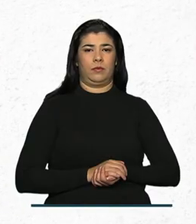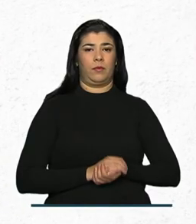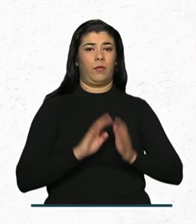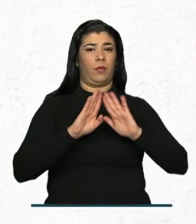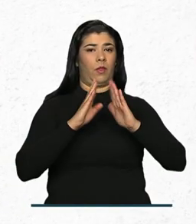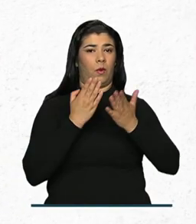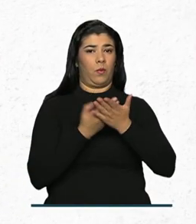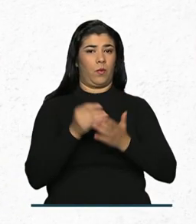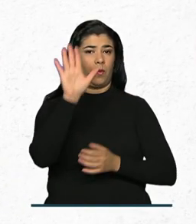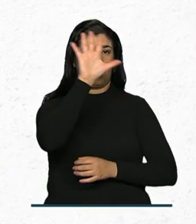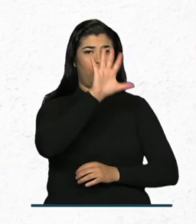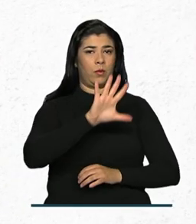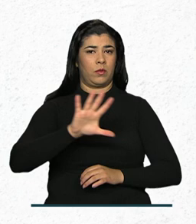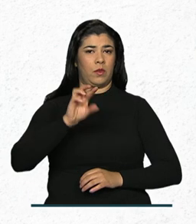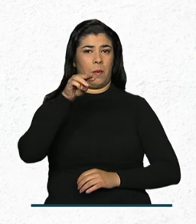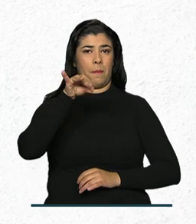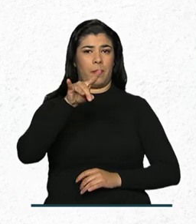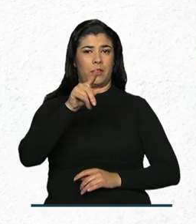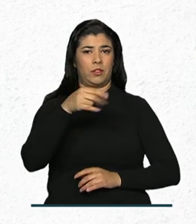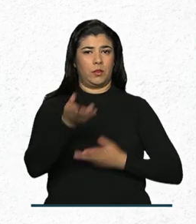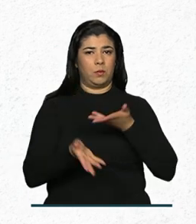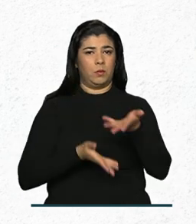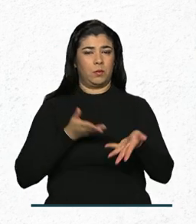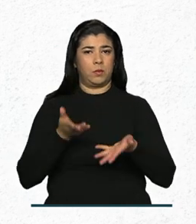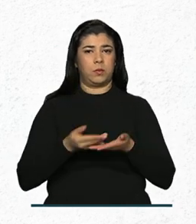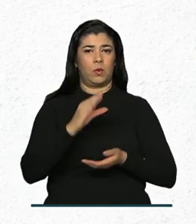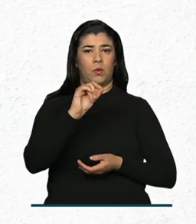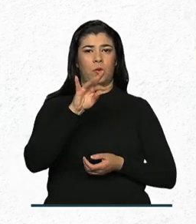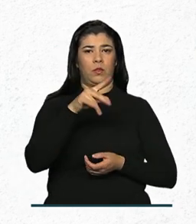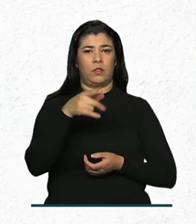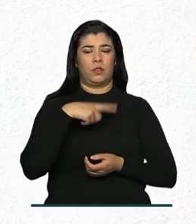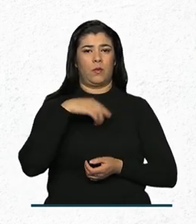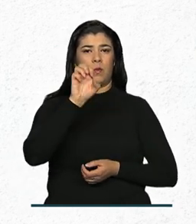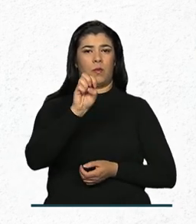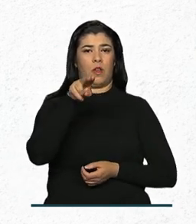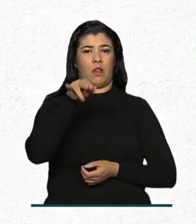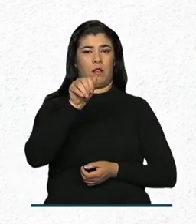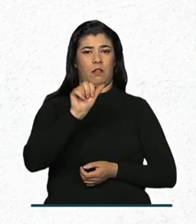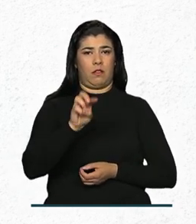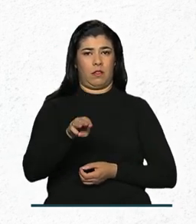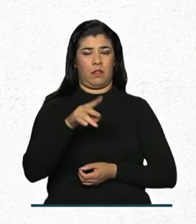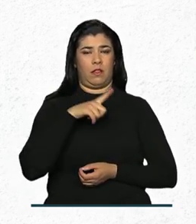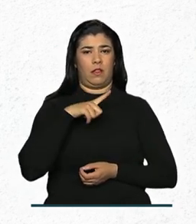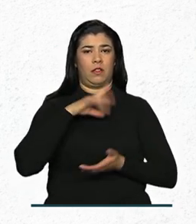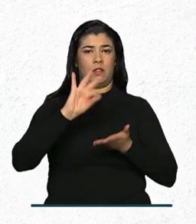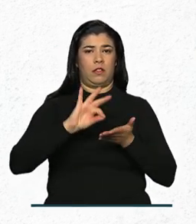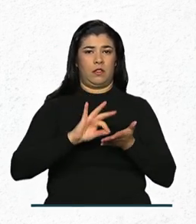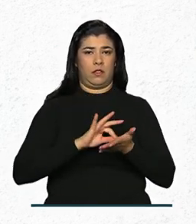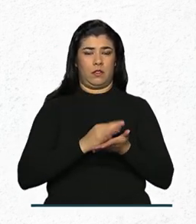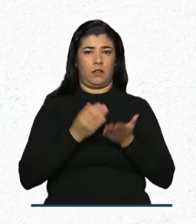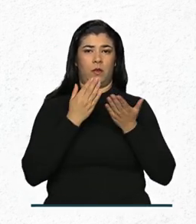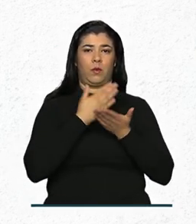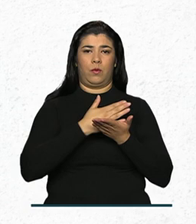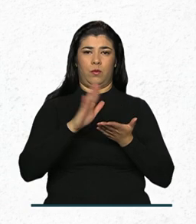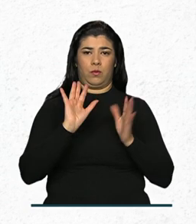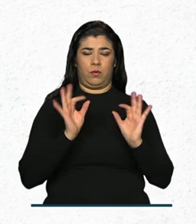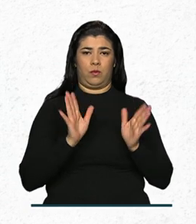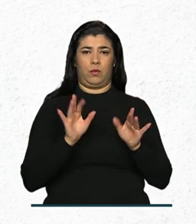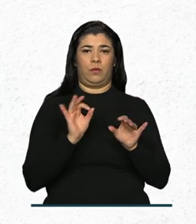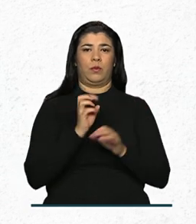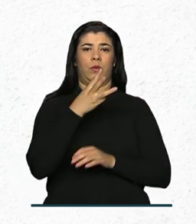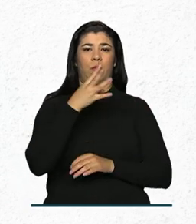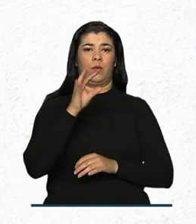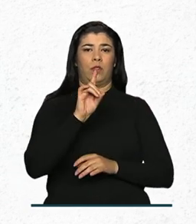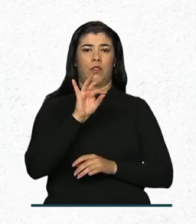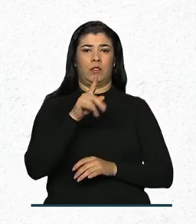A Escola Nacional de Mediação e Conciliação, ENAM, está com inscrições abertas para a 4ª edição do curso virtual